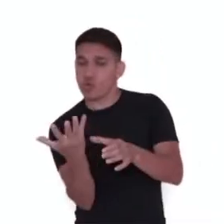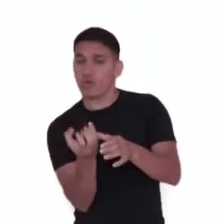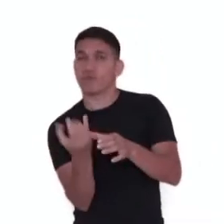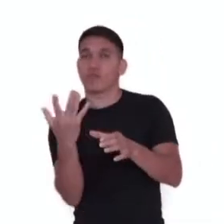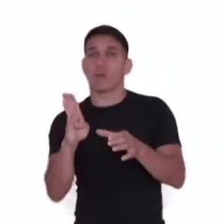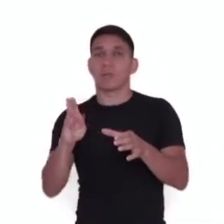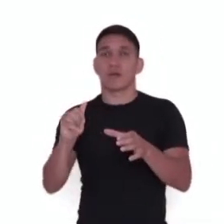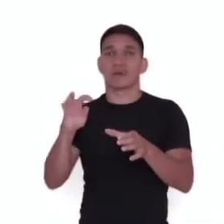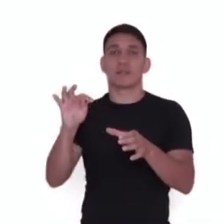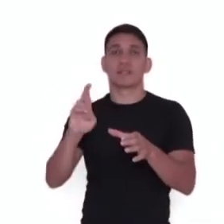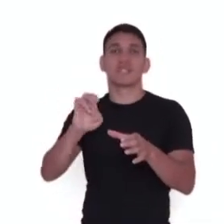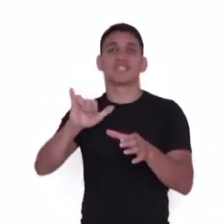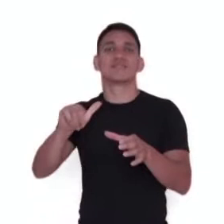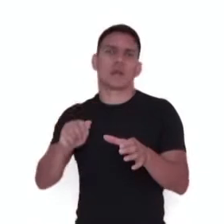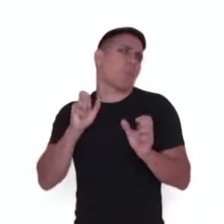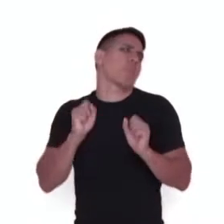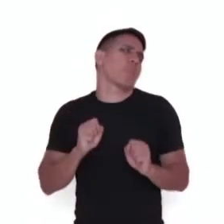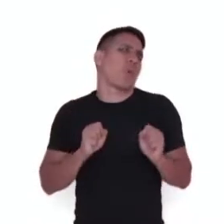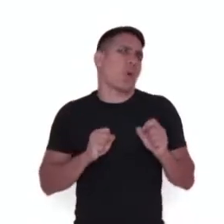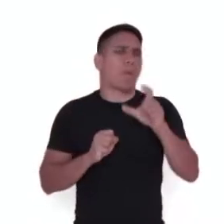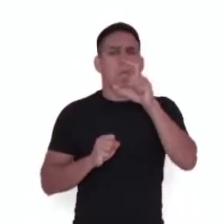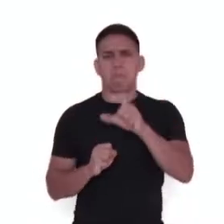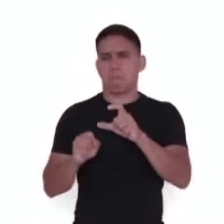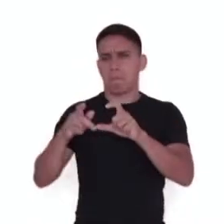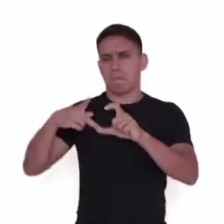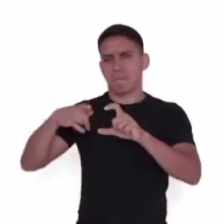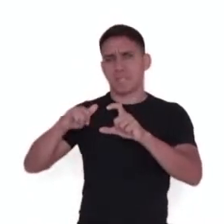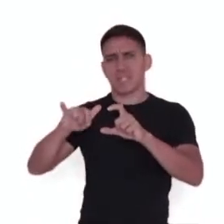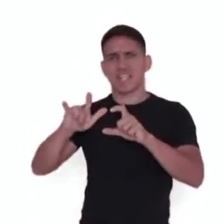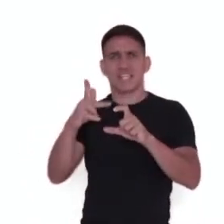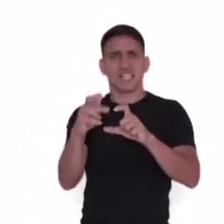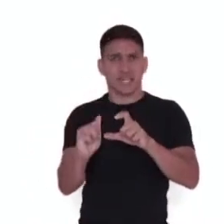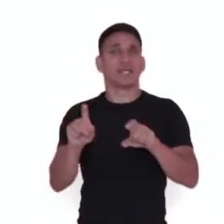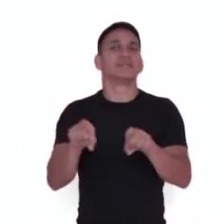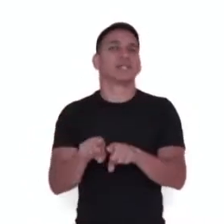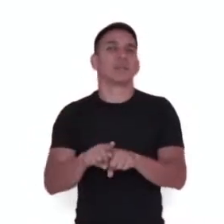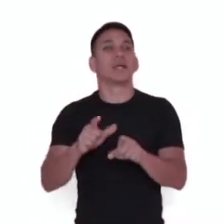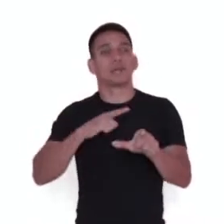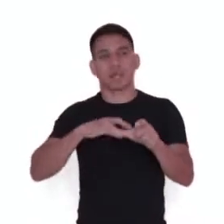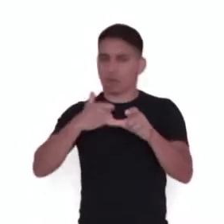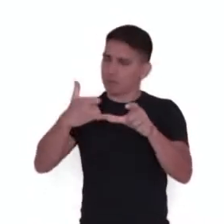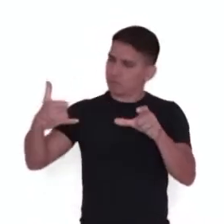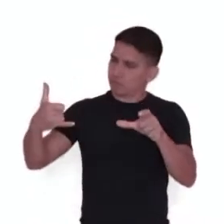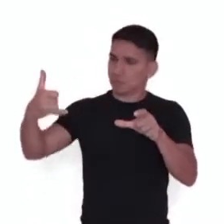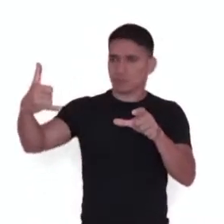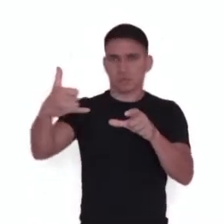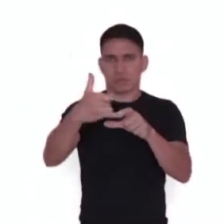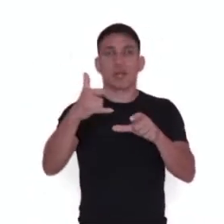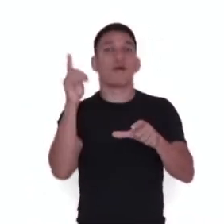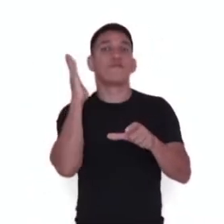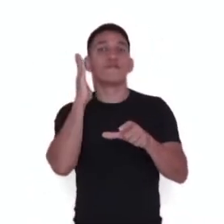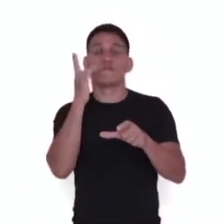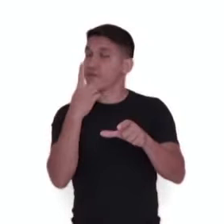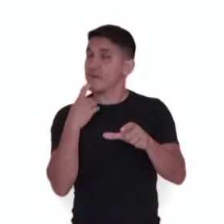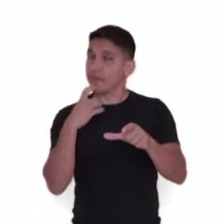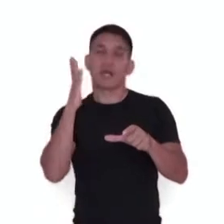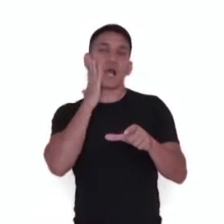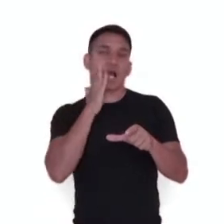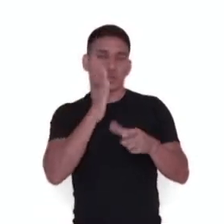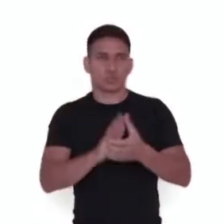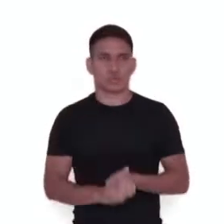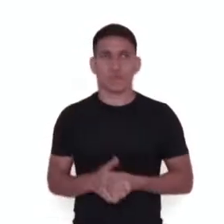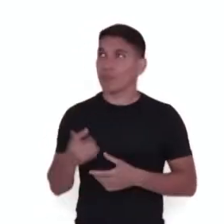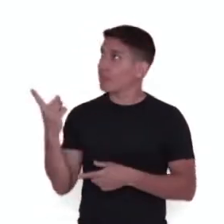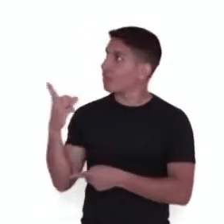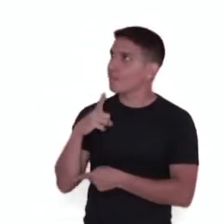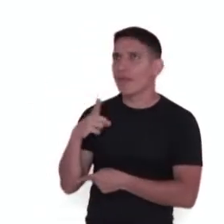uma bateria. Poderia ser uma pilha também. Nós temos os fios condutores, um vermelho e um azul. E nós